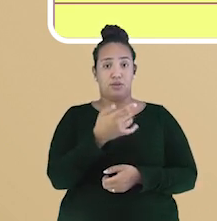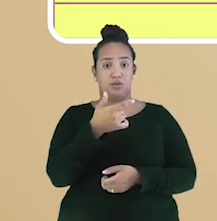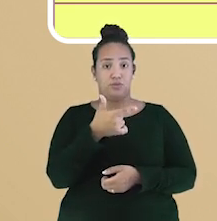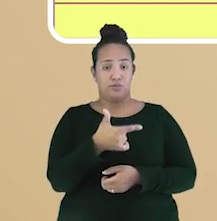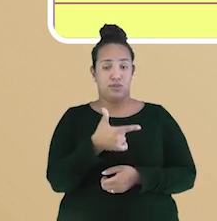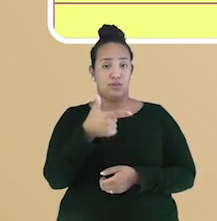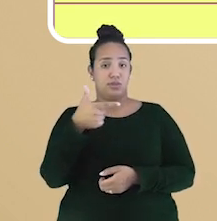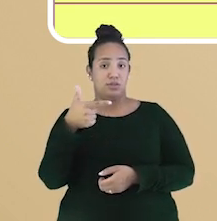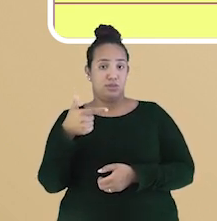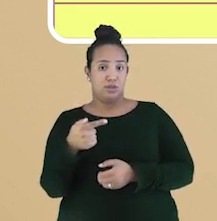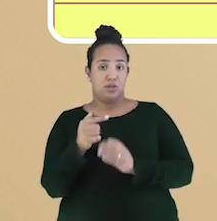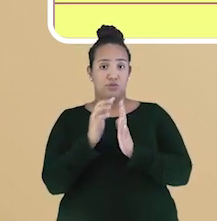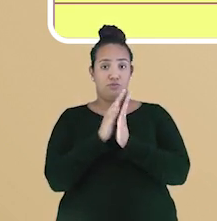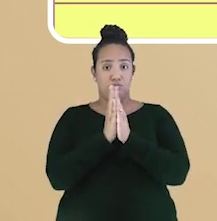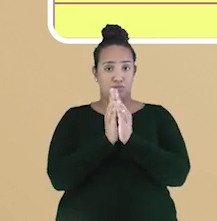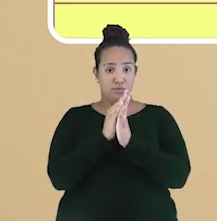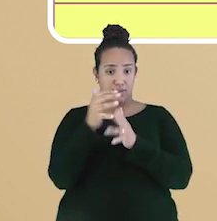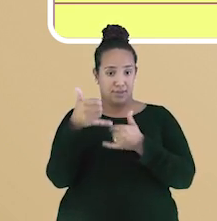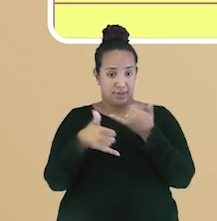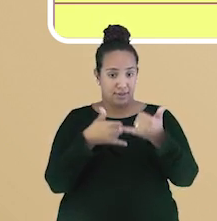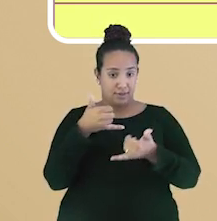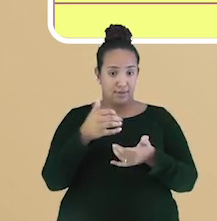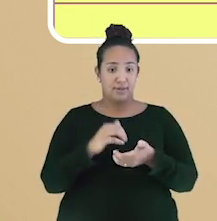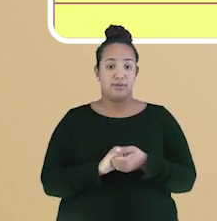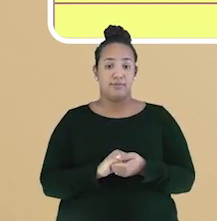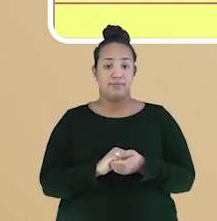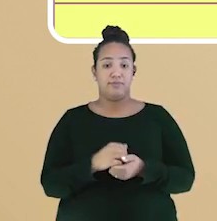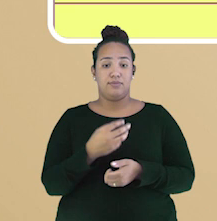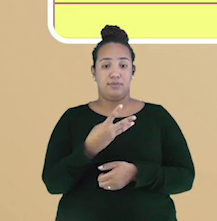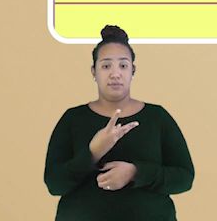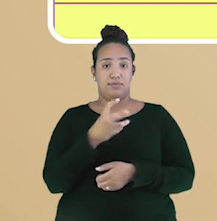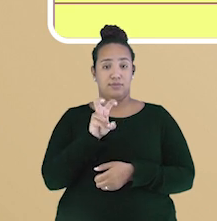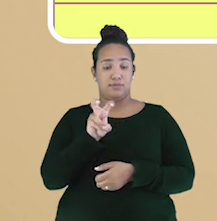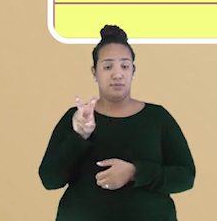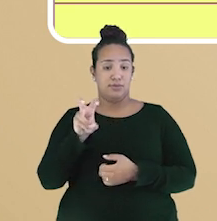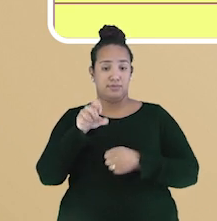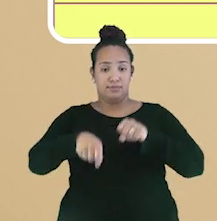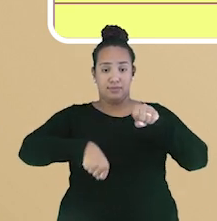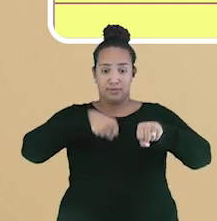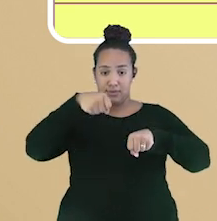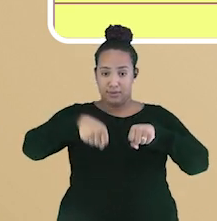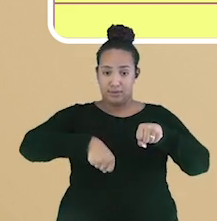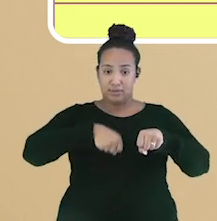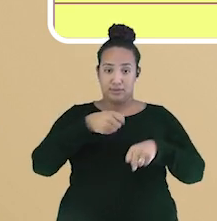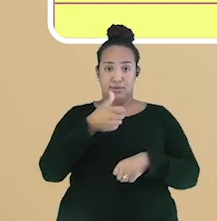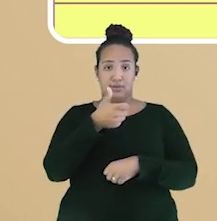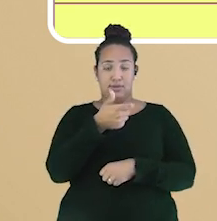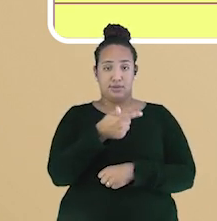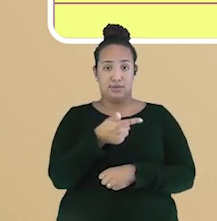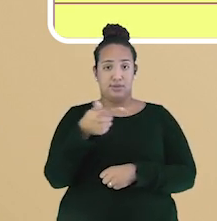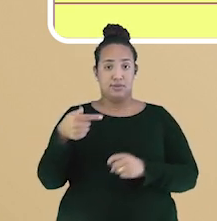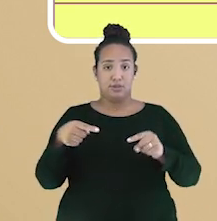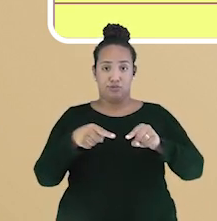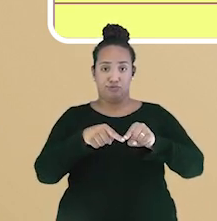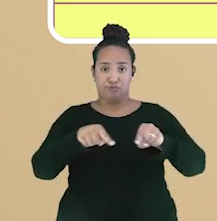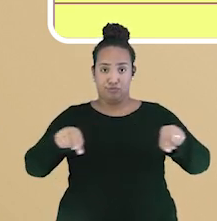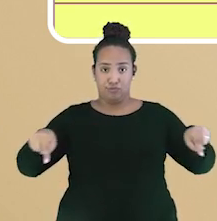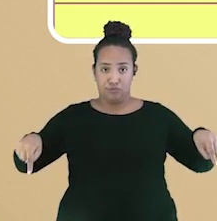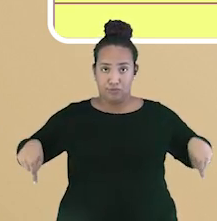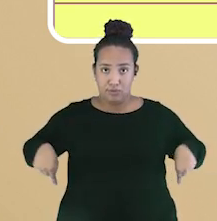427 bonecas 355 bicicletas e 77 bambolês